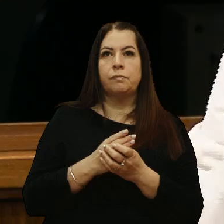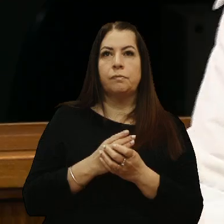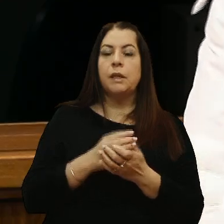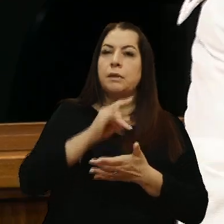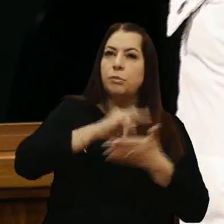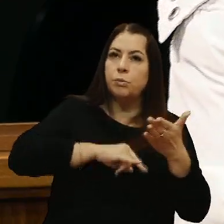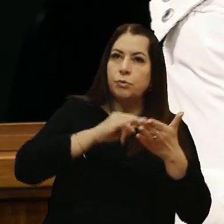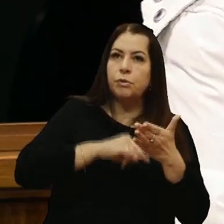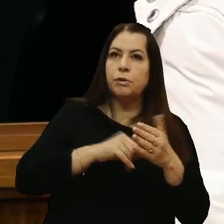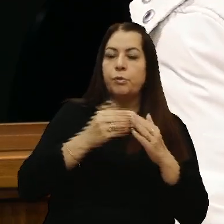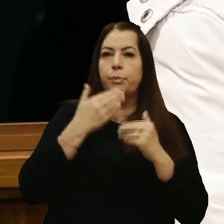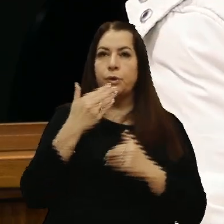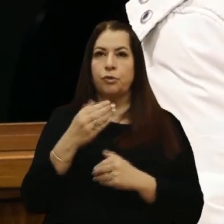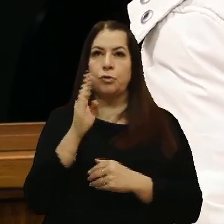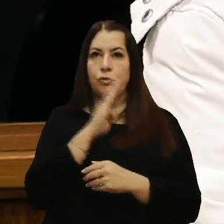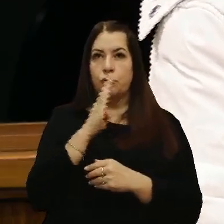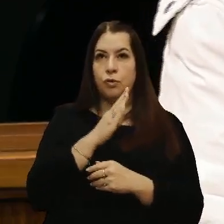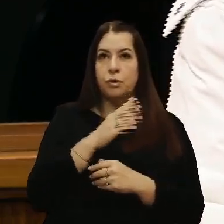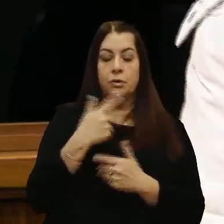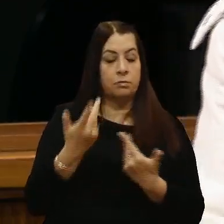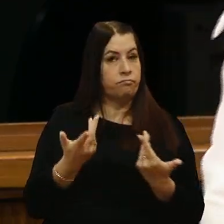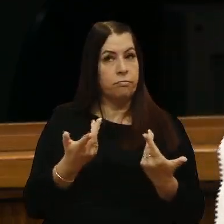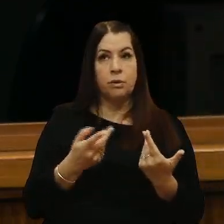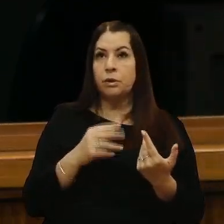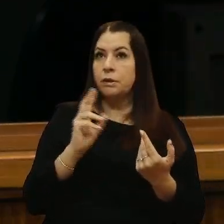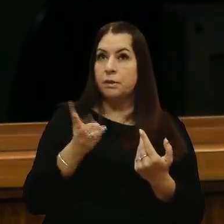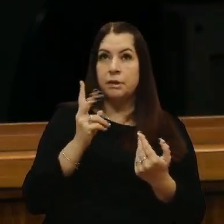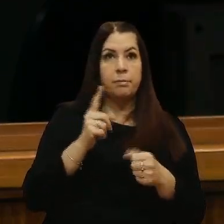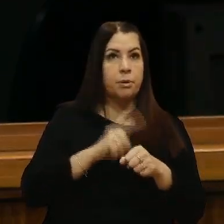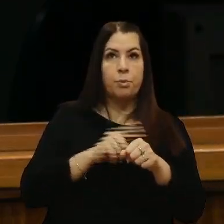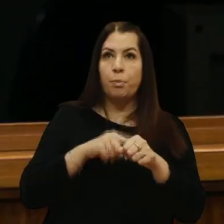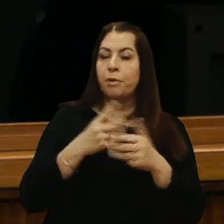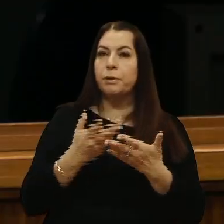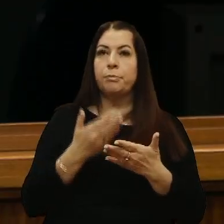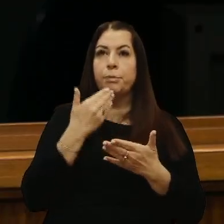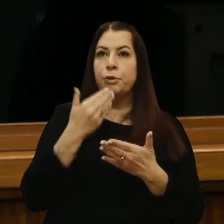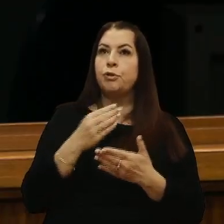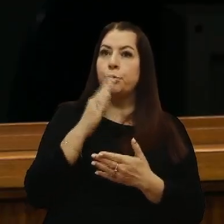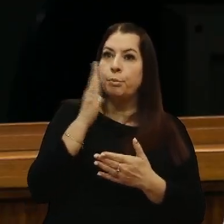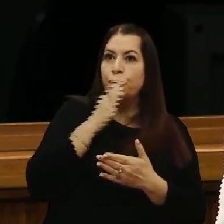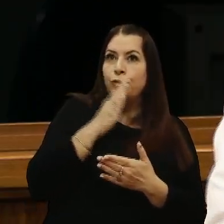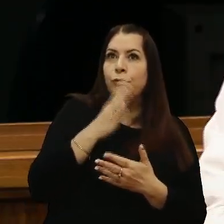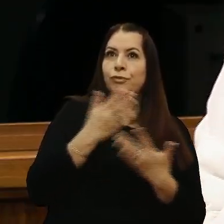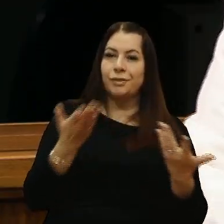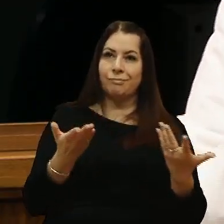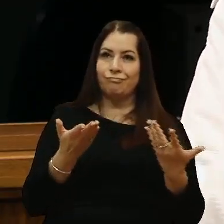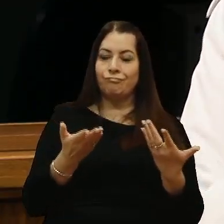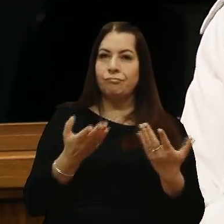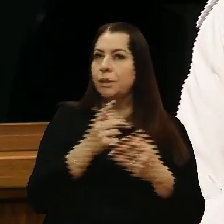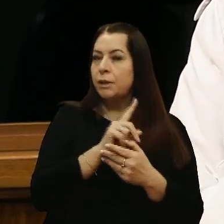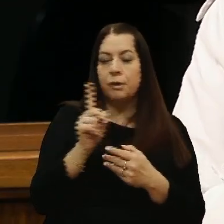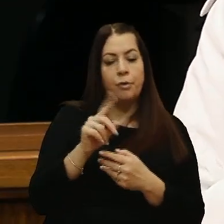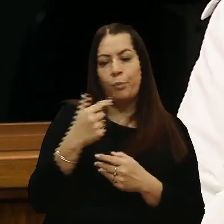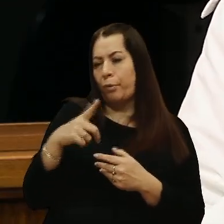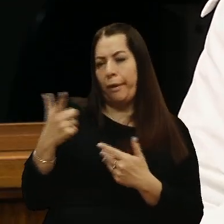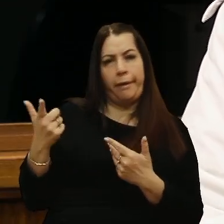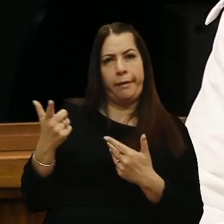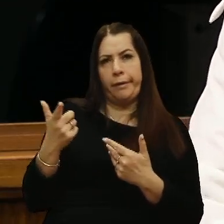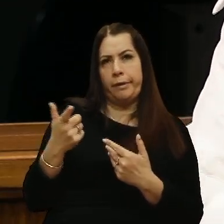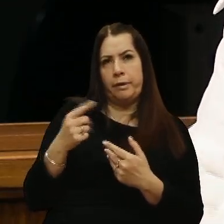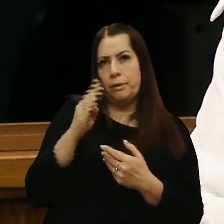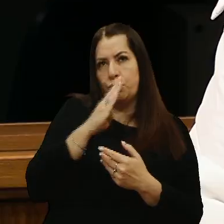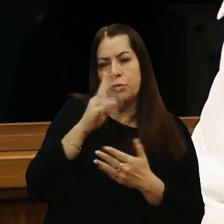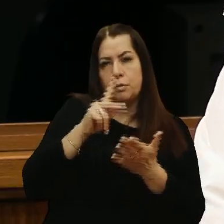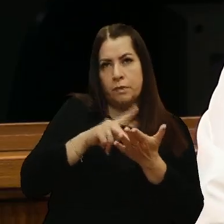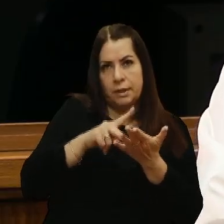instrumento do regime de urgência. Senão, nós vamos estar a todo momento pedindo regime de urgência quando não existe essa